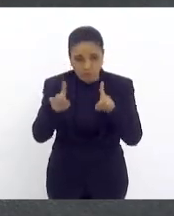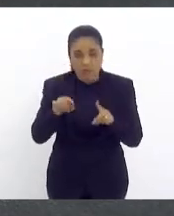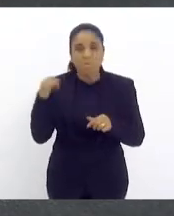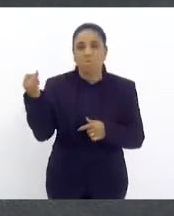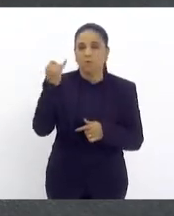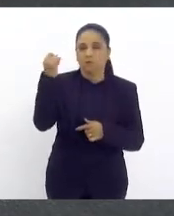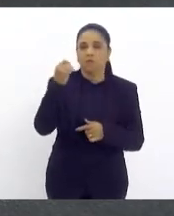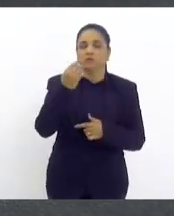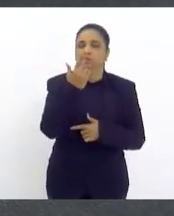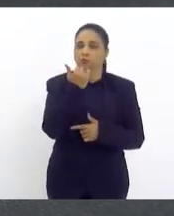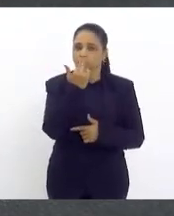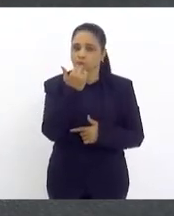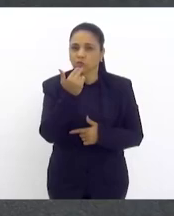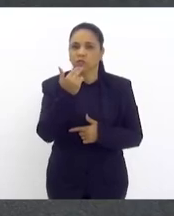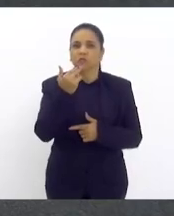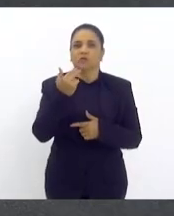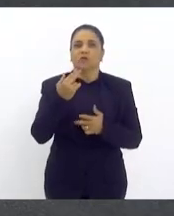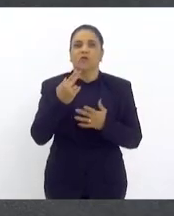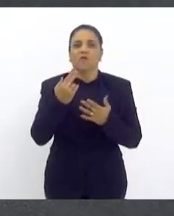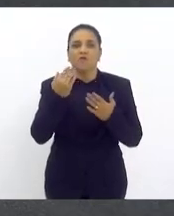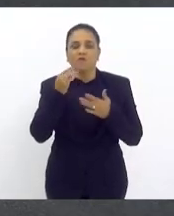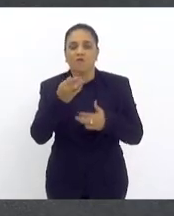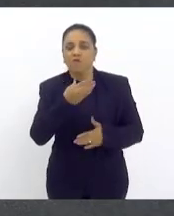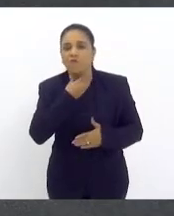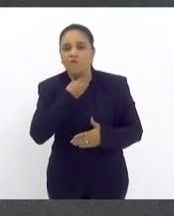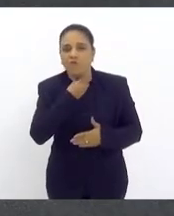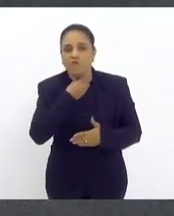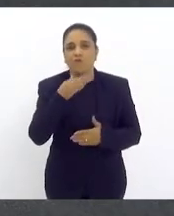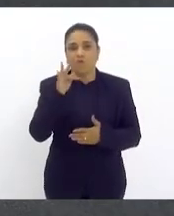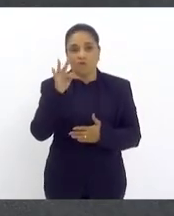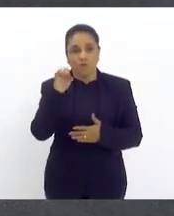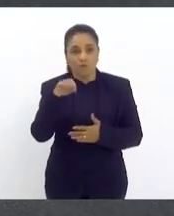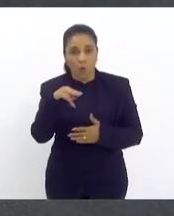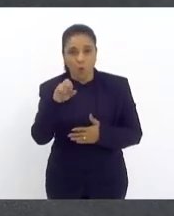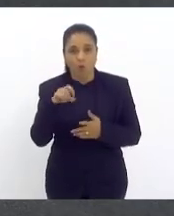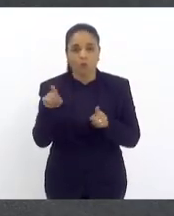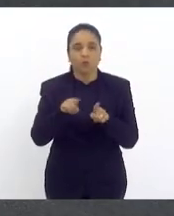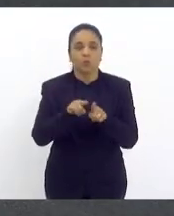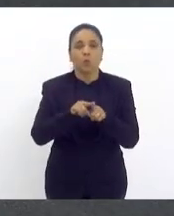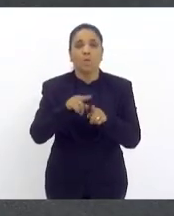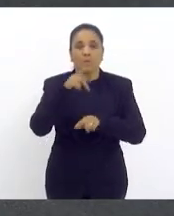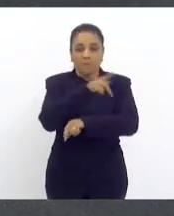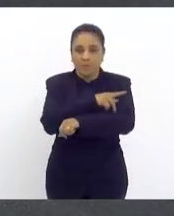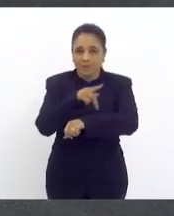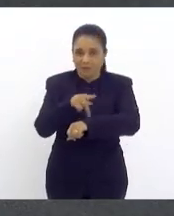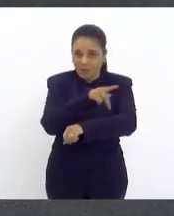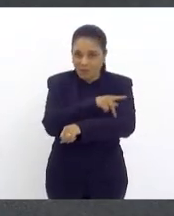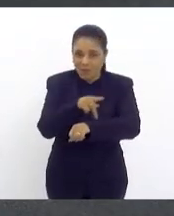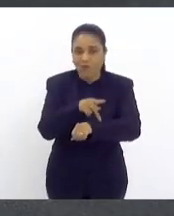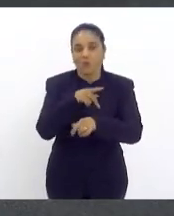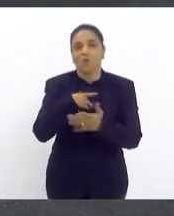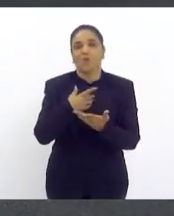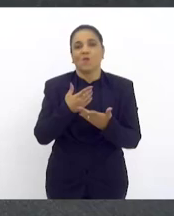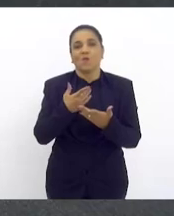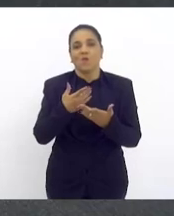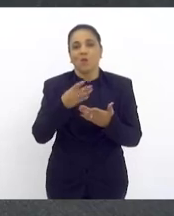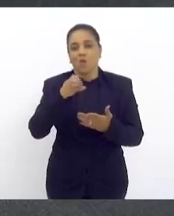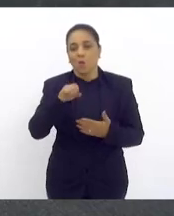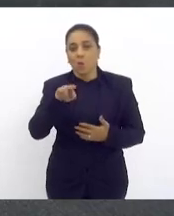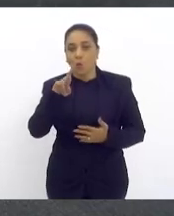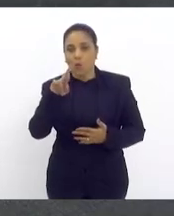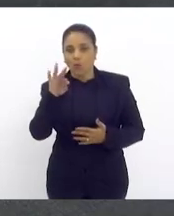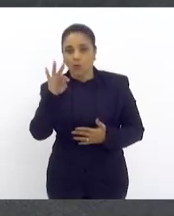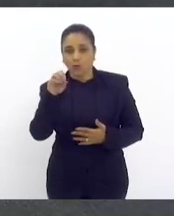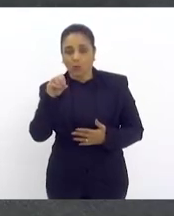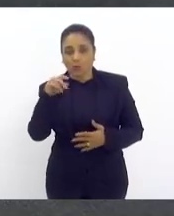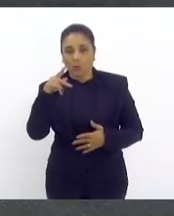genessista fonoaudiólogo assistente social pedagogo ortopedista para tratar exclusivamente